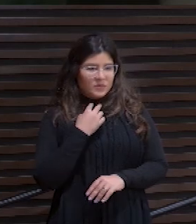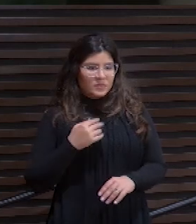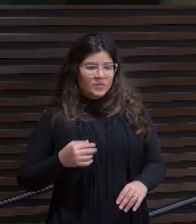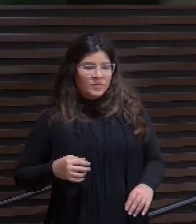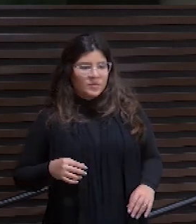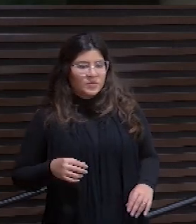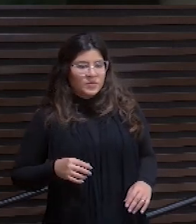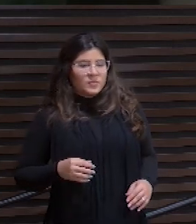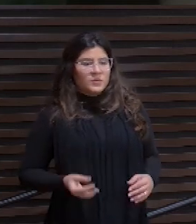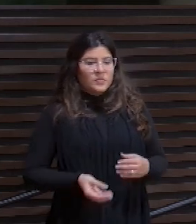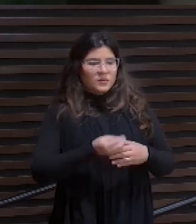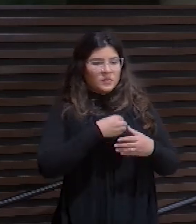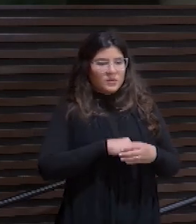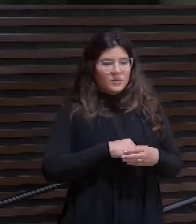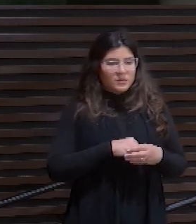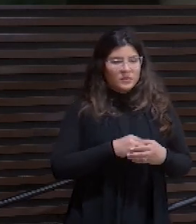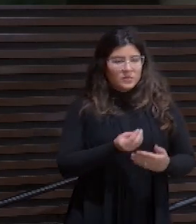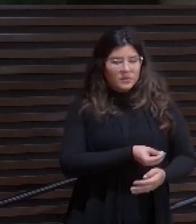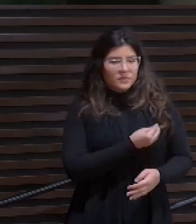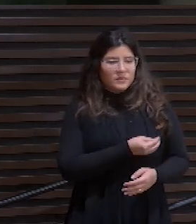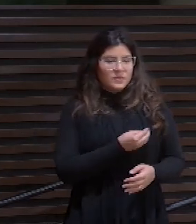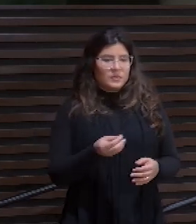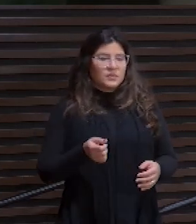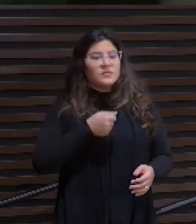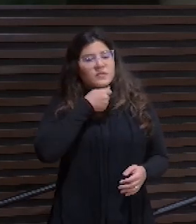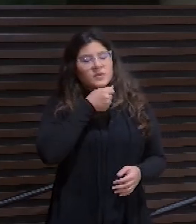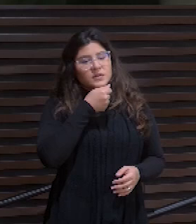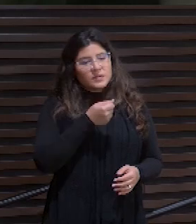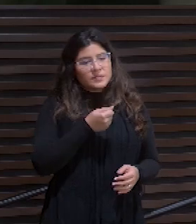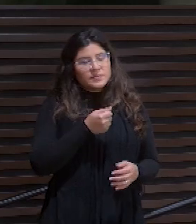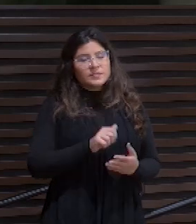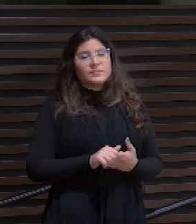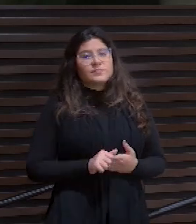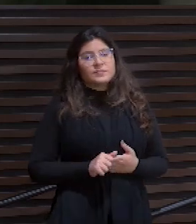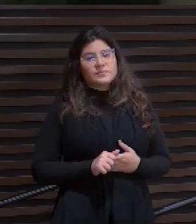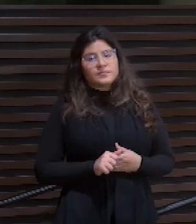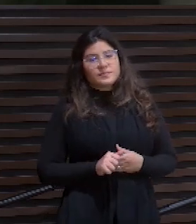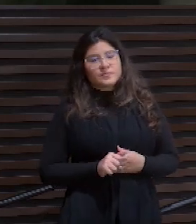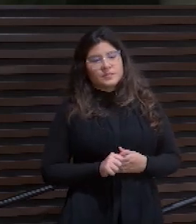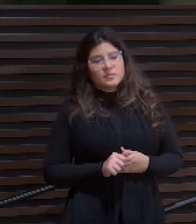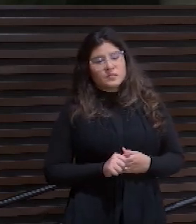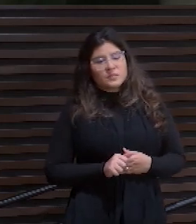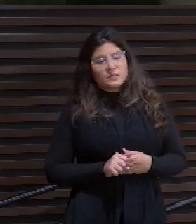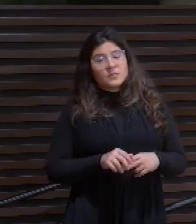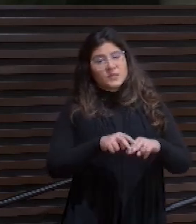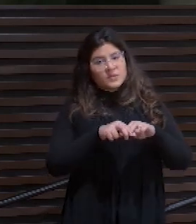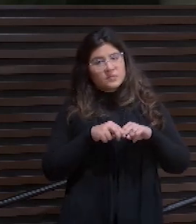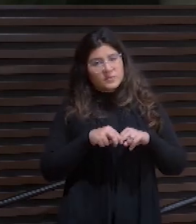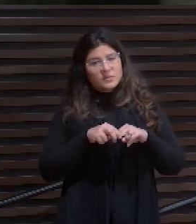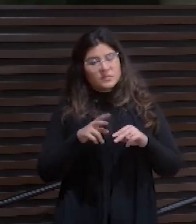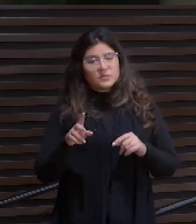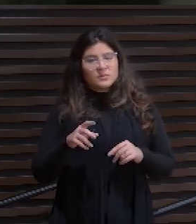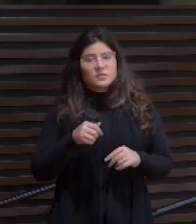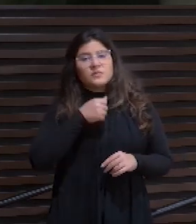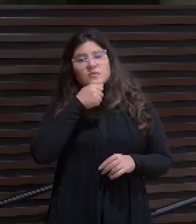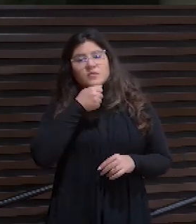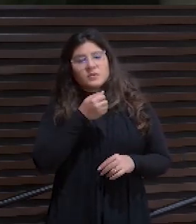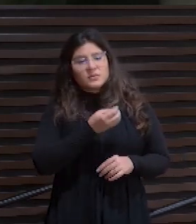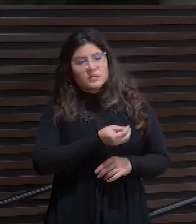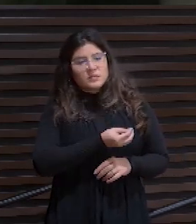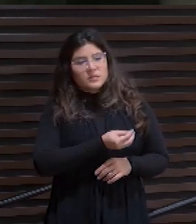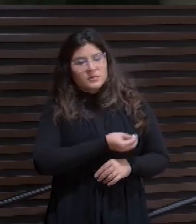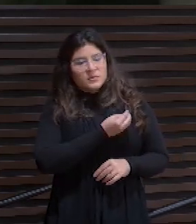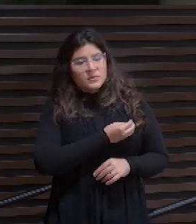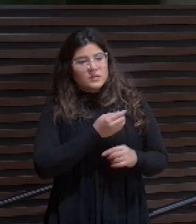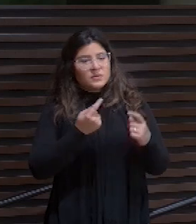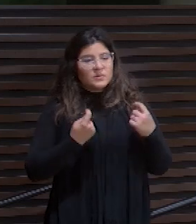porque ela não é um remendo ou uma reforma, e sim algo totalmente novo. Por isso, o velho homem, a vida de Adão,